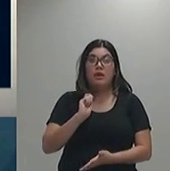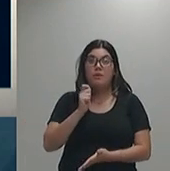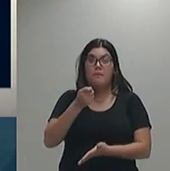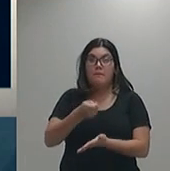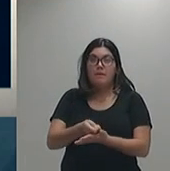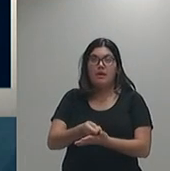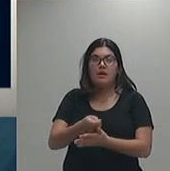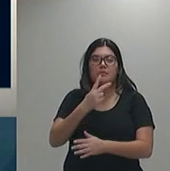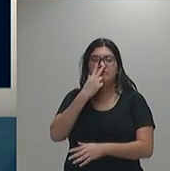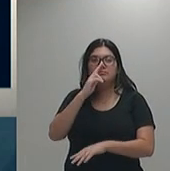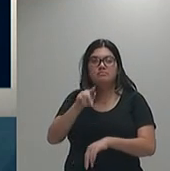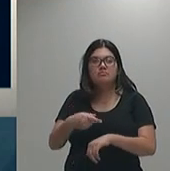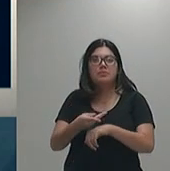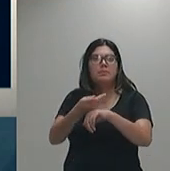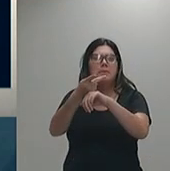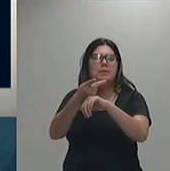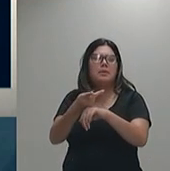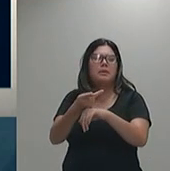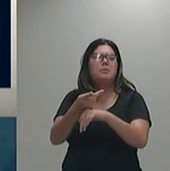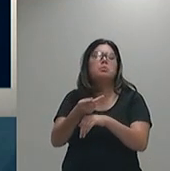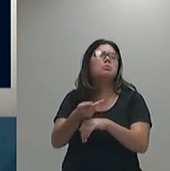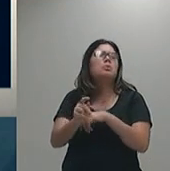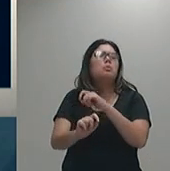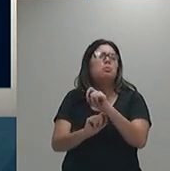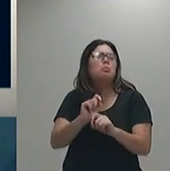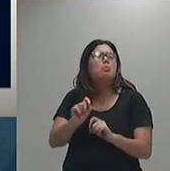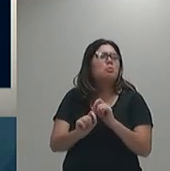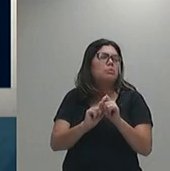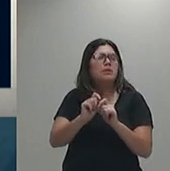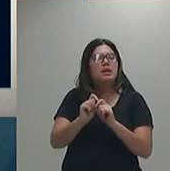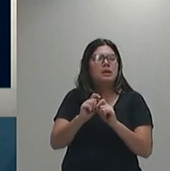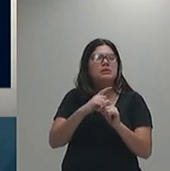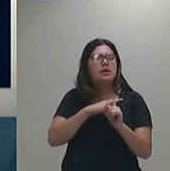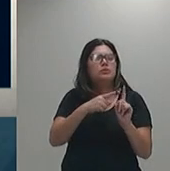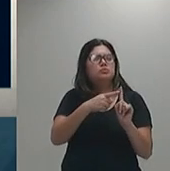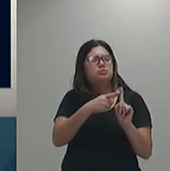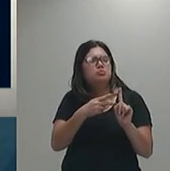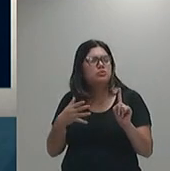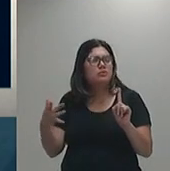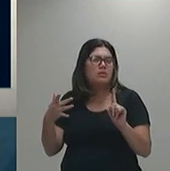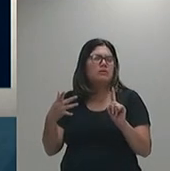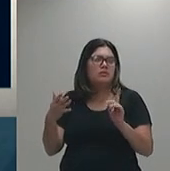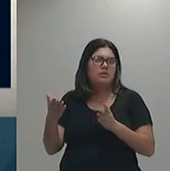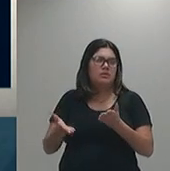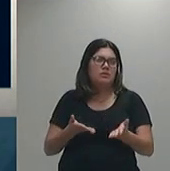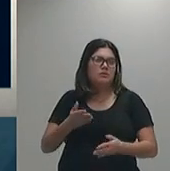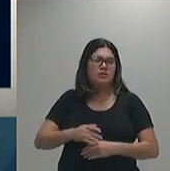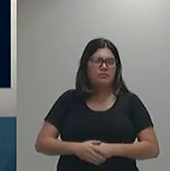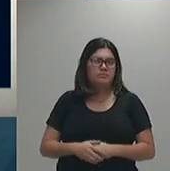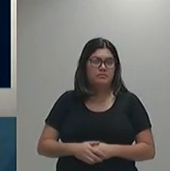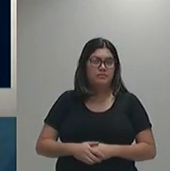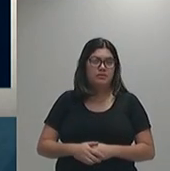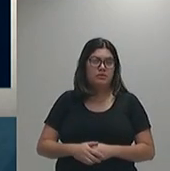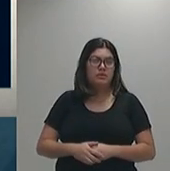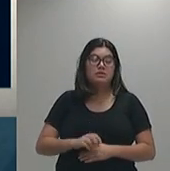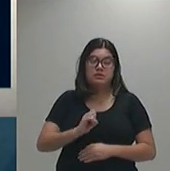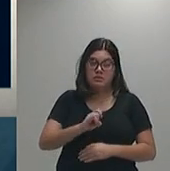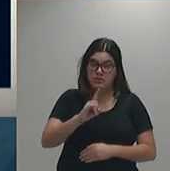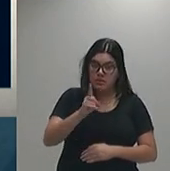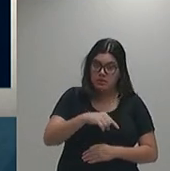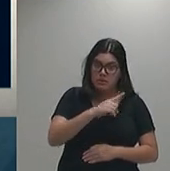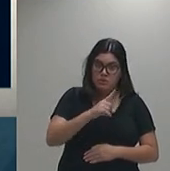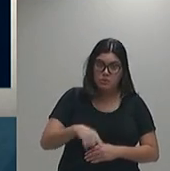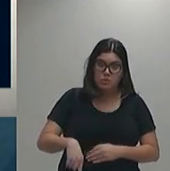prêmio qual o prêmio que deve ser cobrado enquanto durar o tratamento cancelada a apólice coletiva